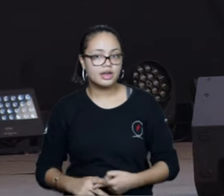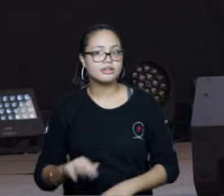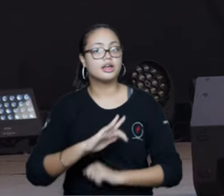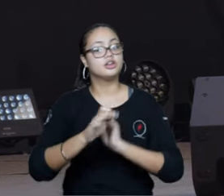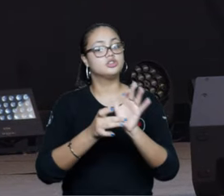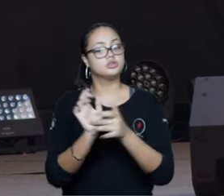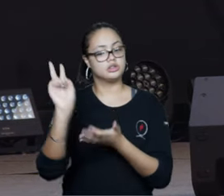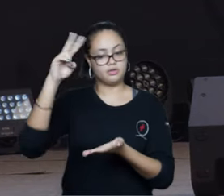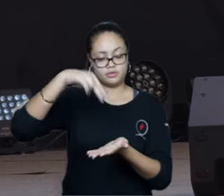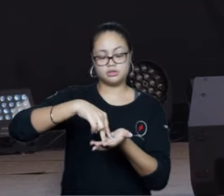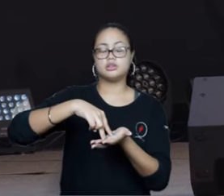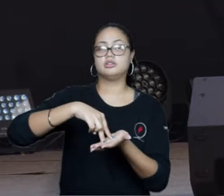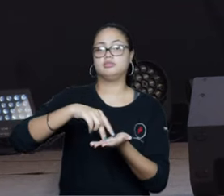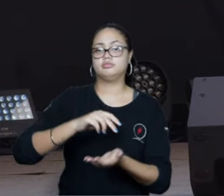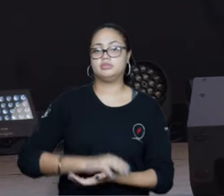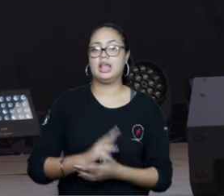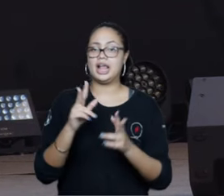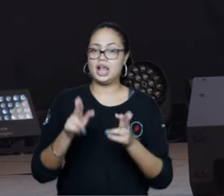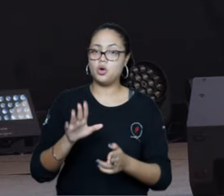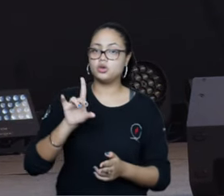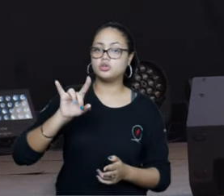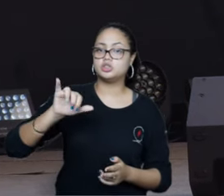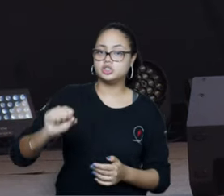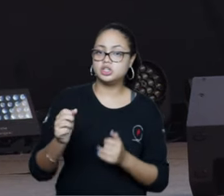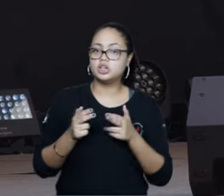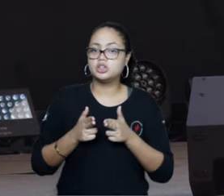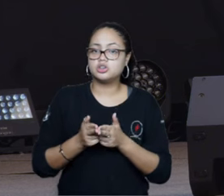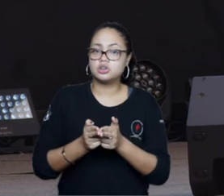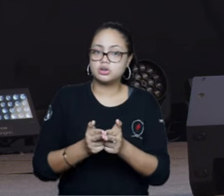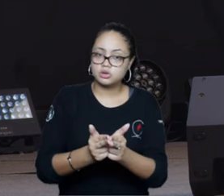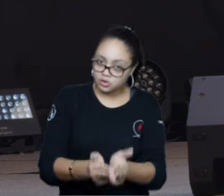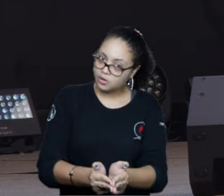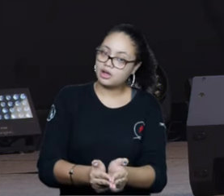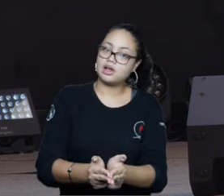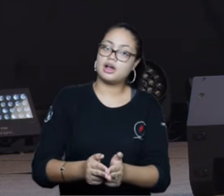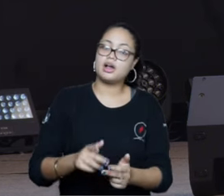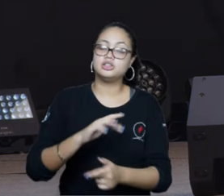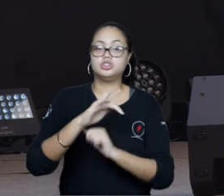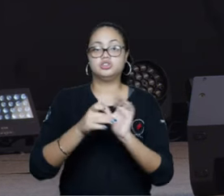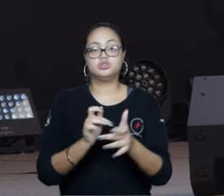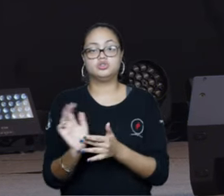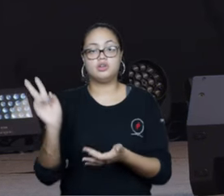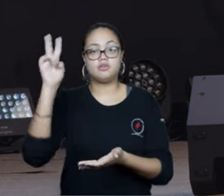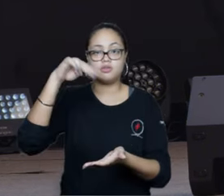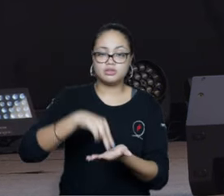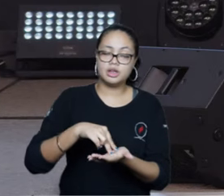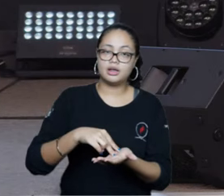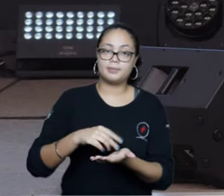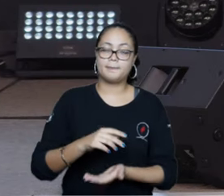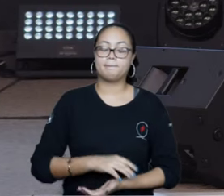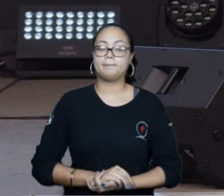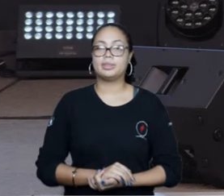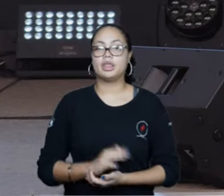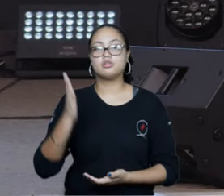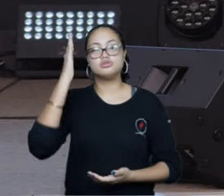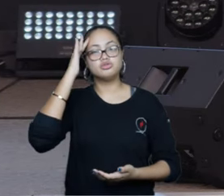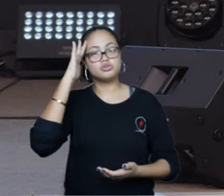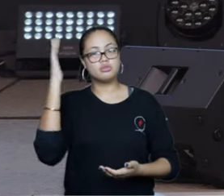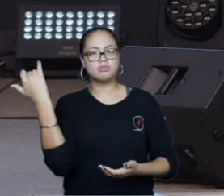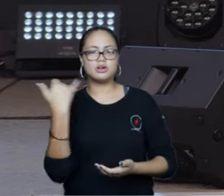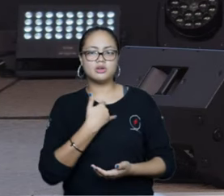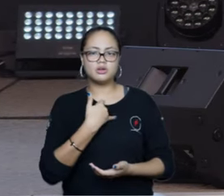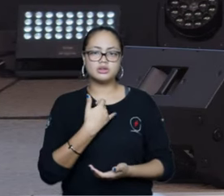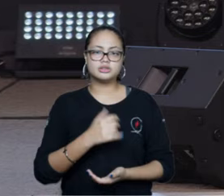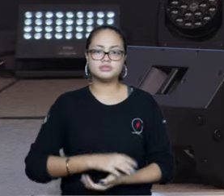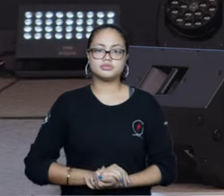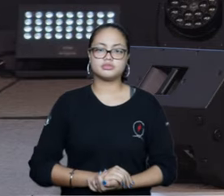como nos dias de Noé assim será a vinda do filho do homem é uma vez eu vi um cara dizer uma coisa e outra